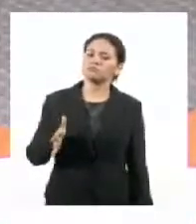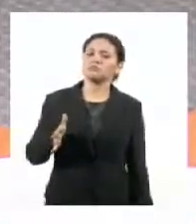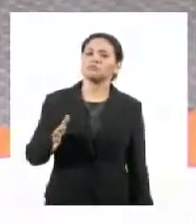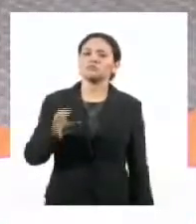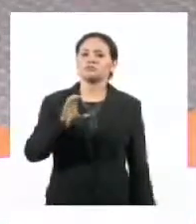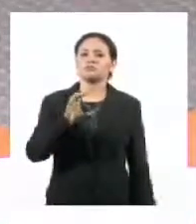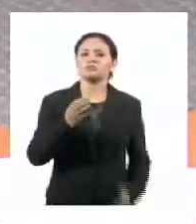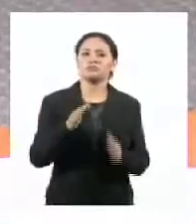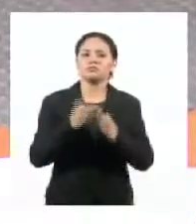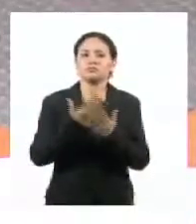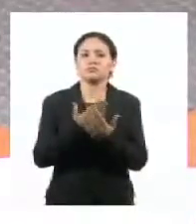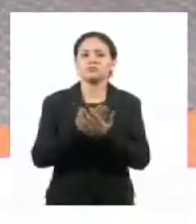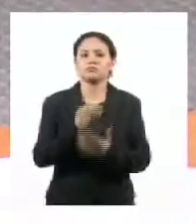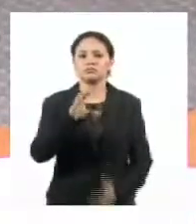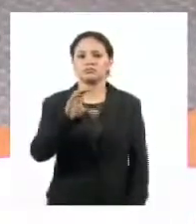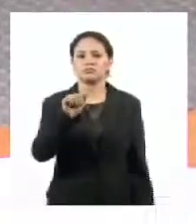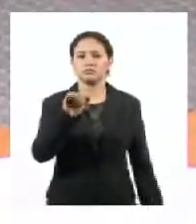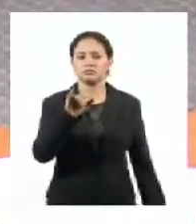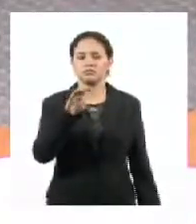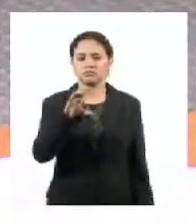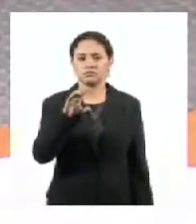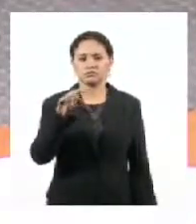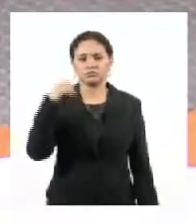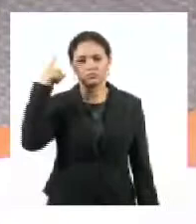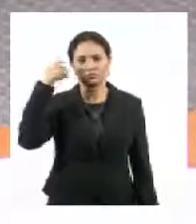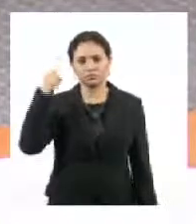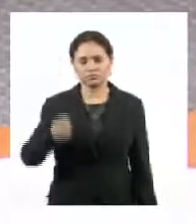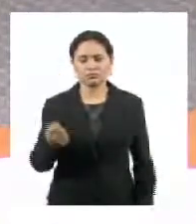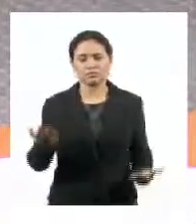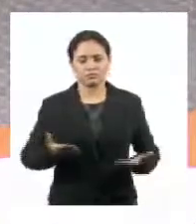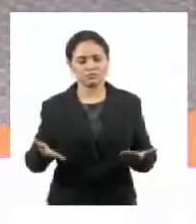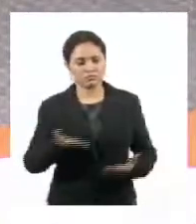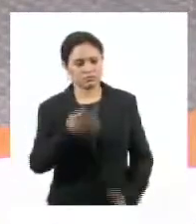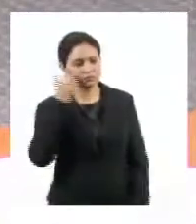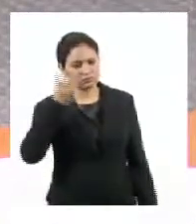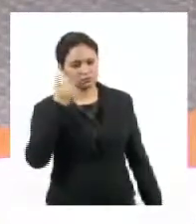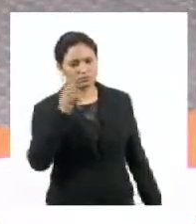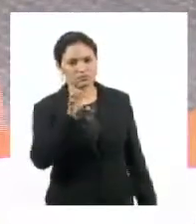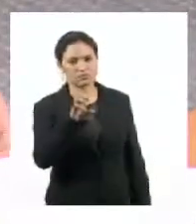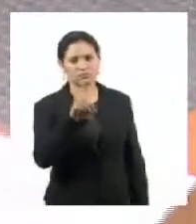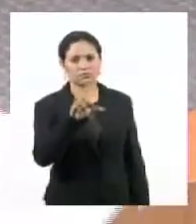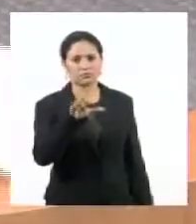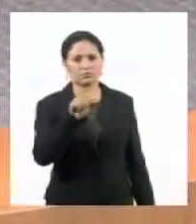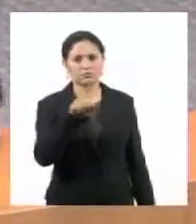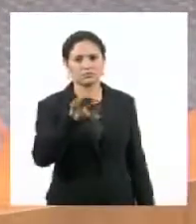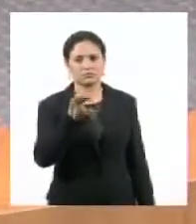CAIC de Ribamar. Com a palavra, concedo ao deputado Edilásio Júnior.